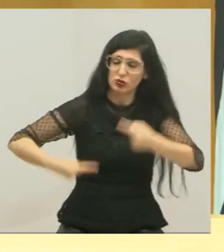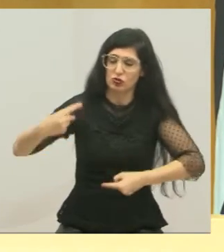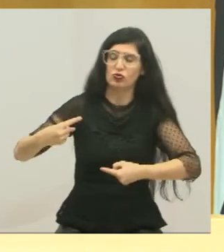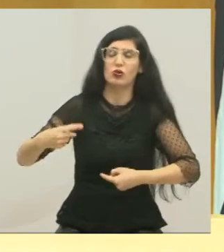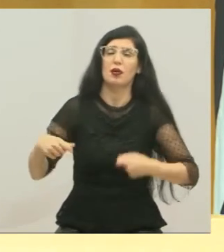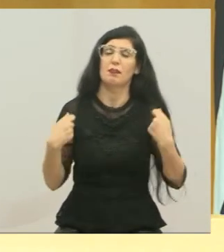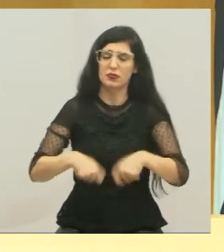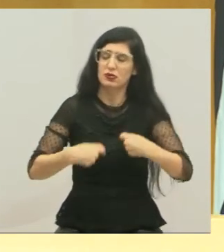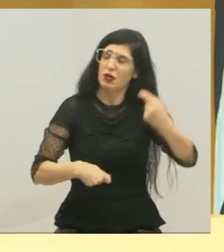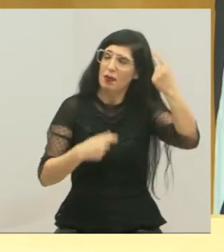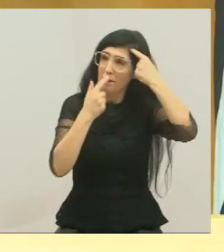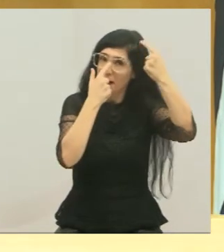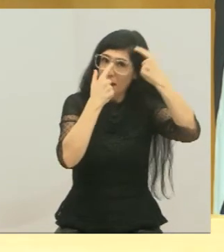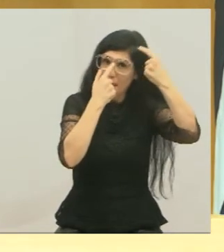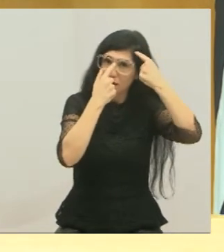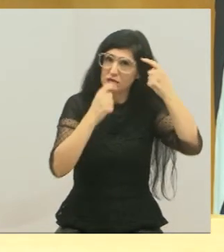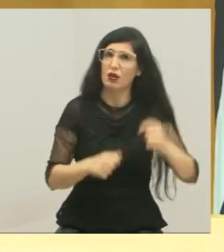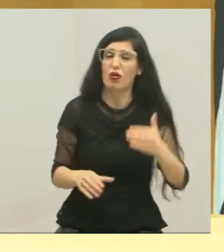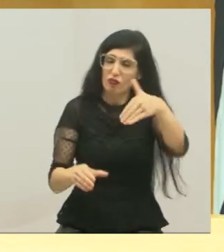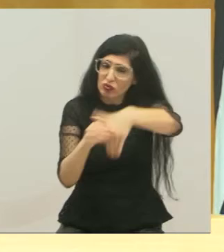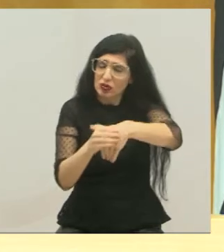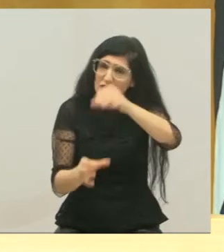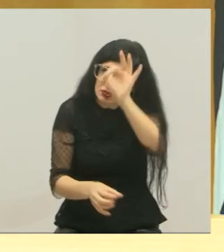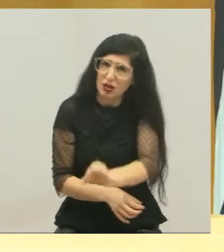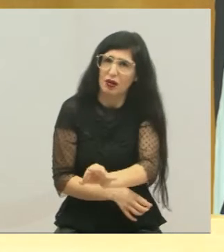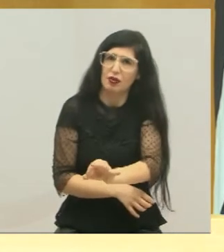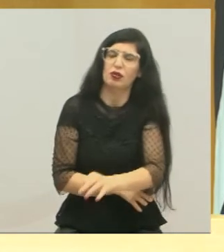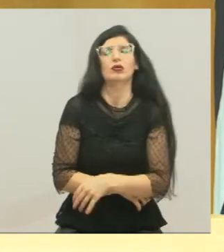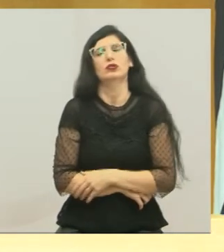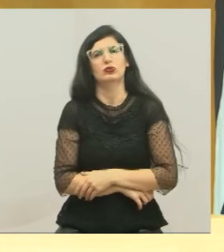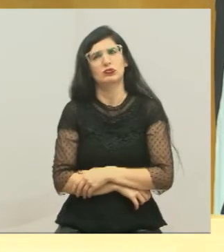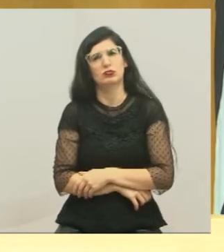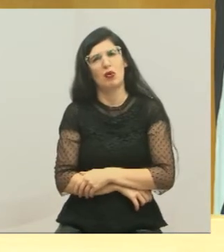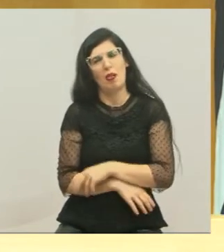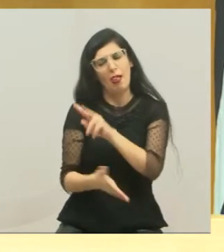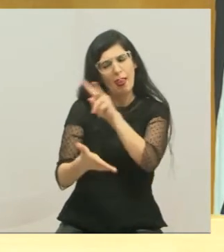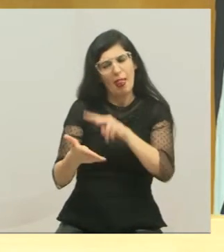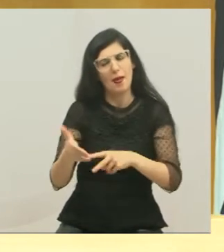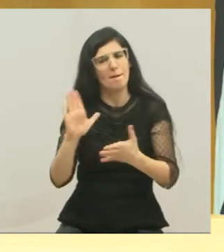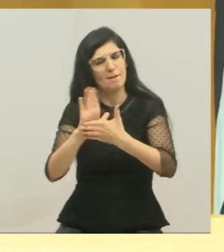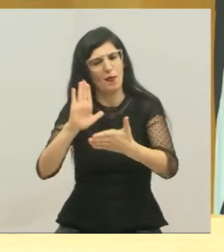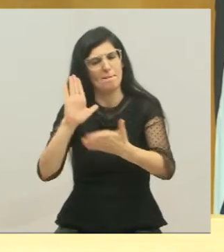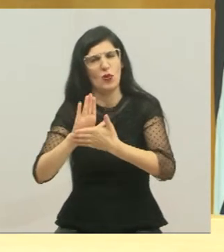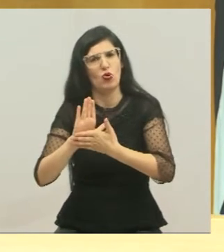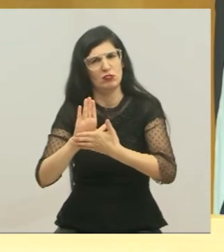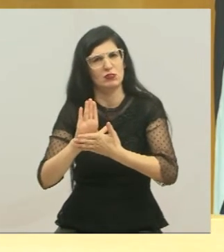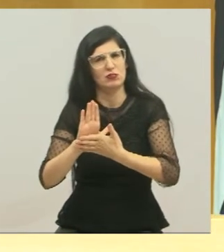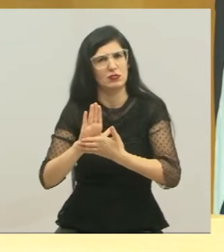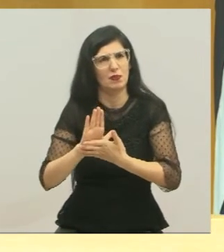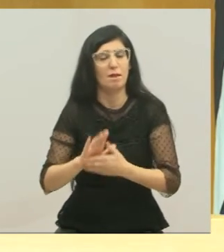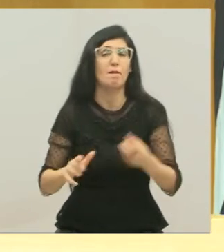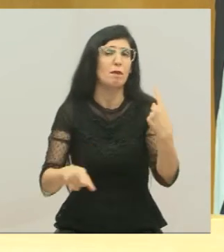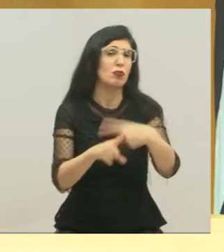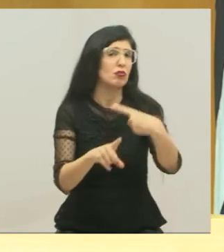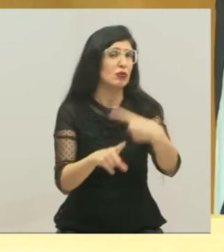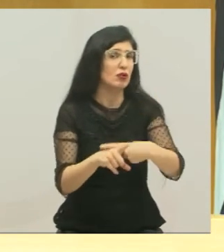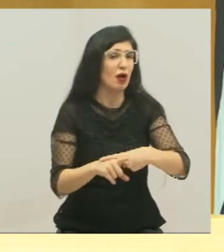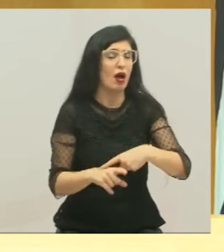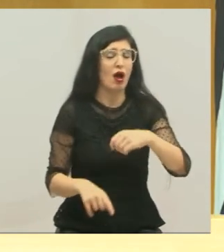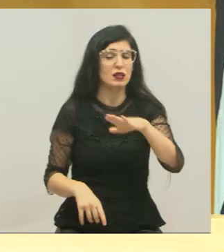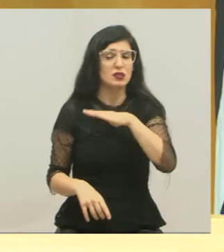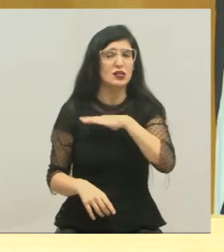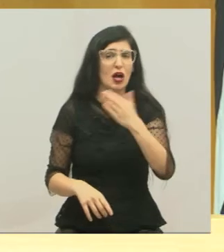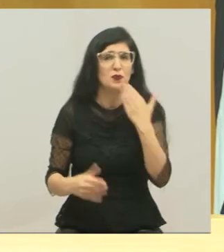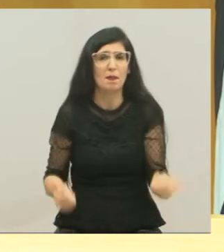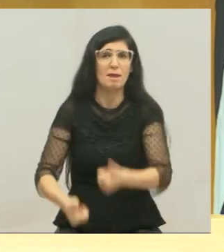analisar o seu candidato não é análise porque para nós podemos construir um município